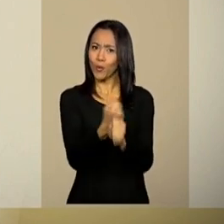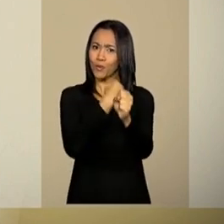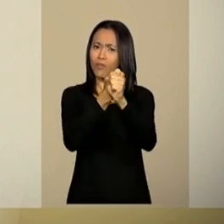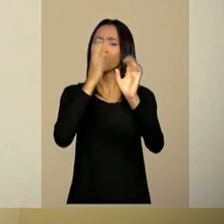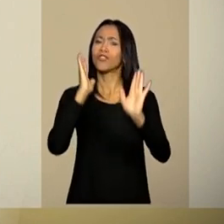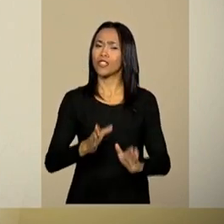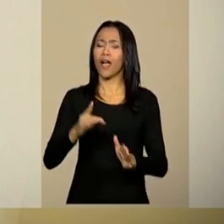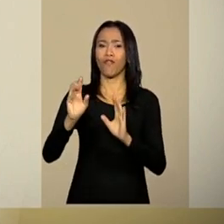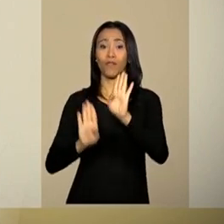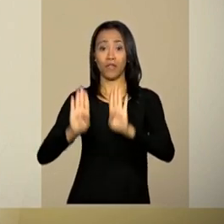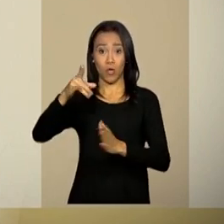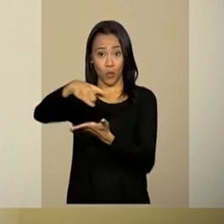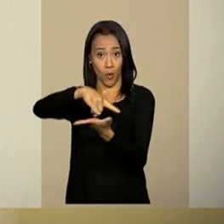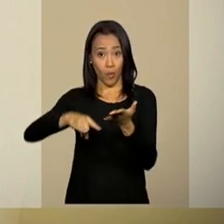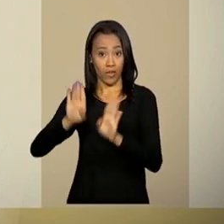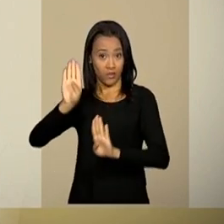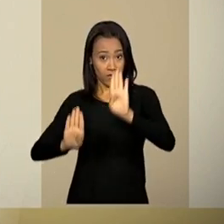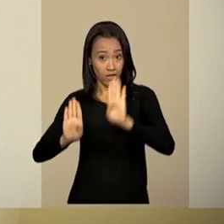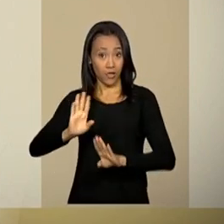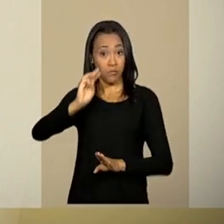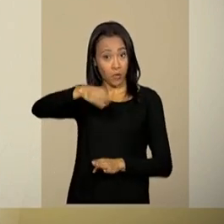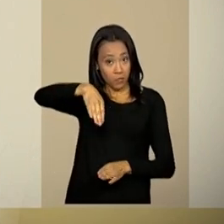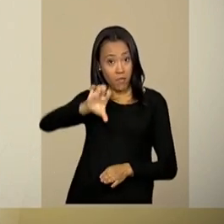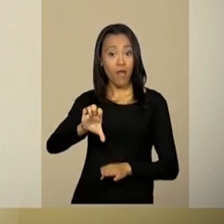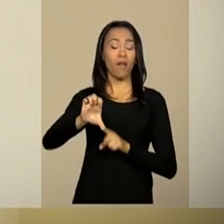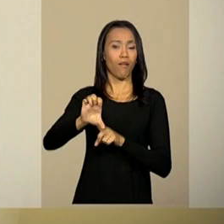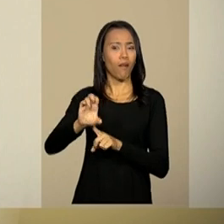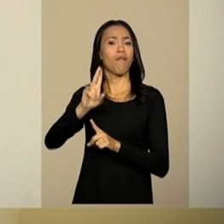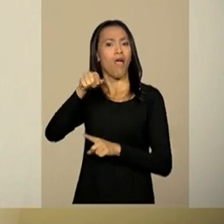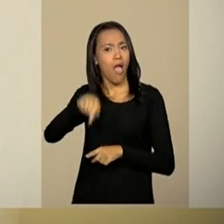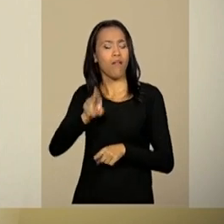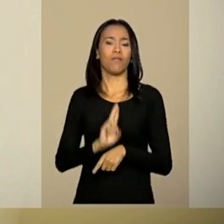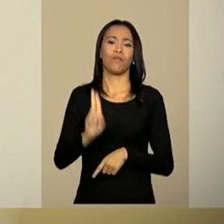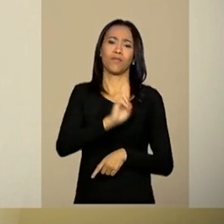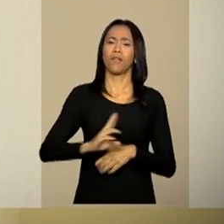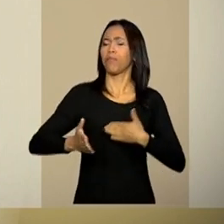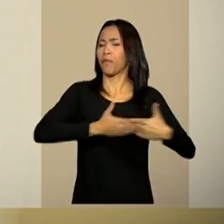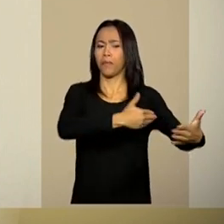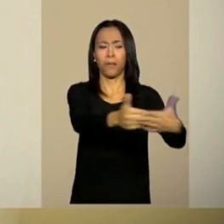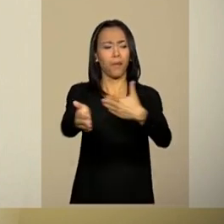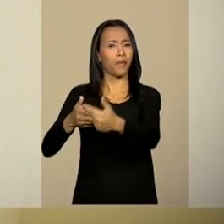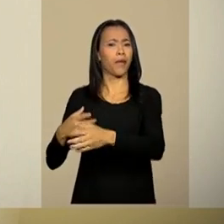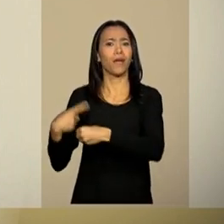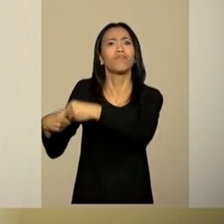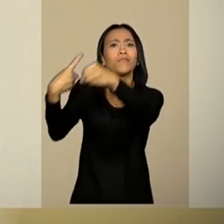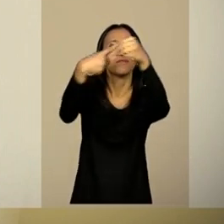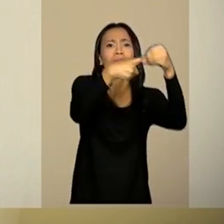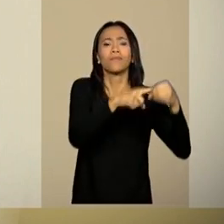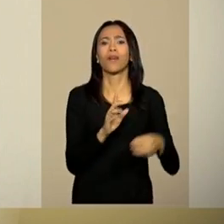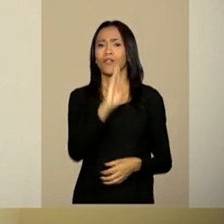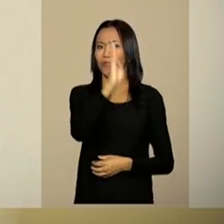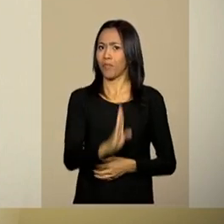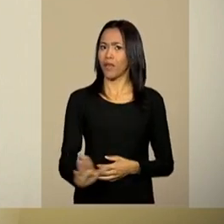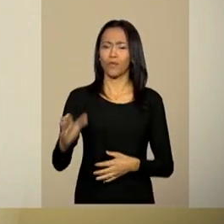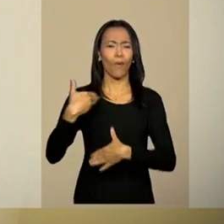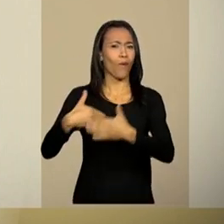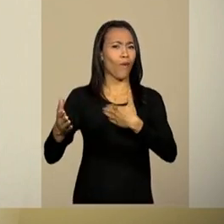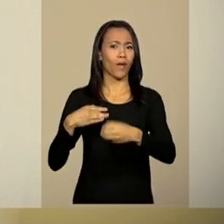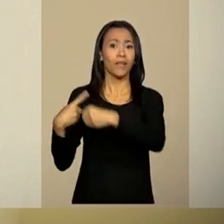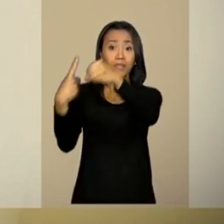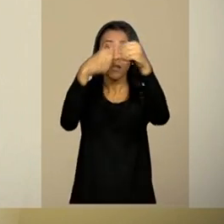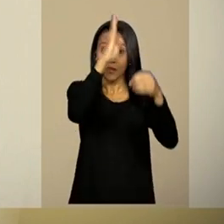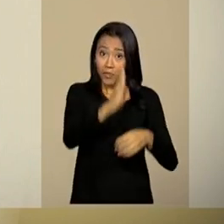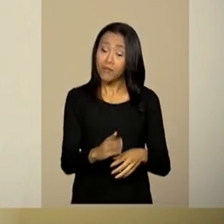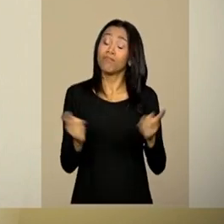licitado pelo Ministério da Educação para ser usado por qualquer cidade do Brasil qualquer cidade do